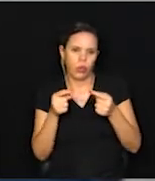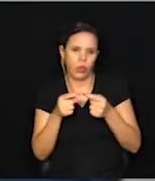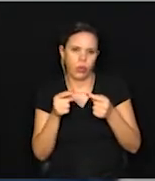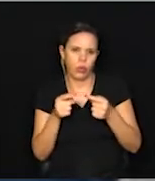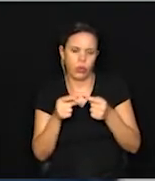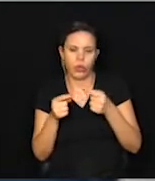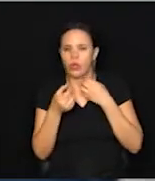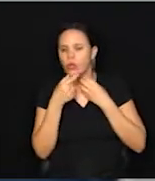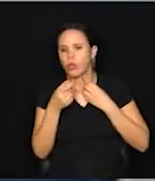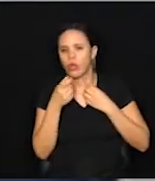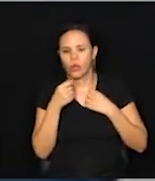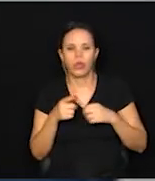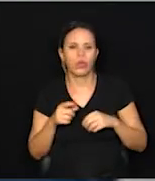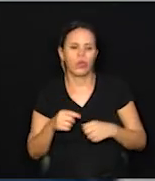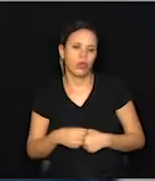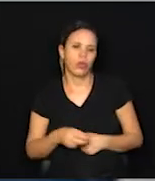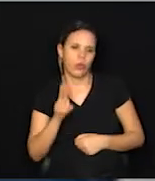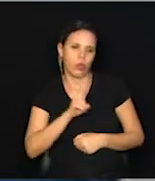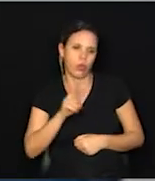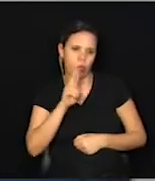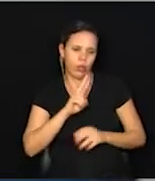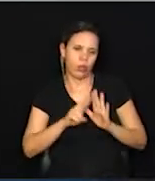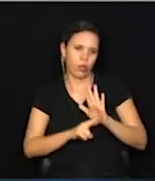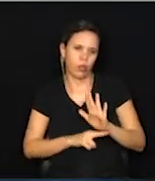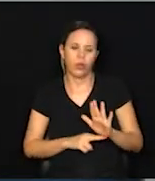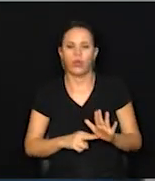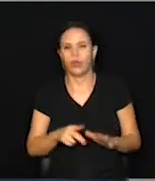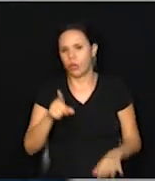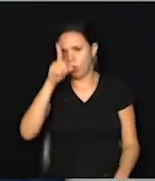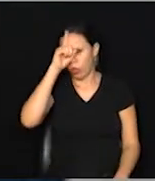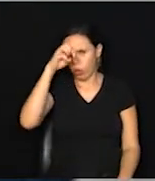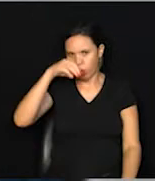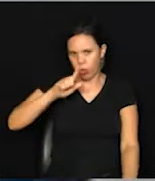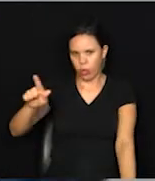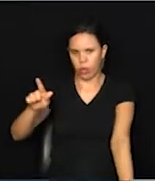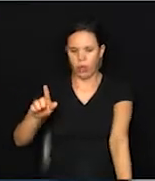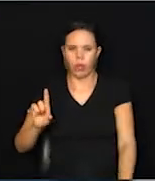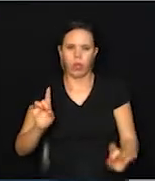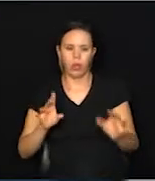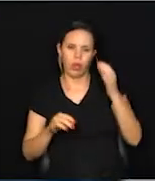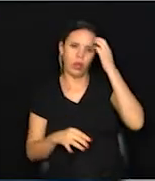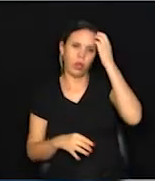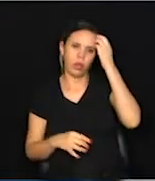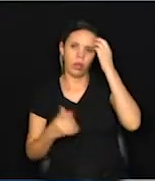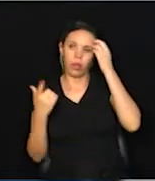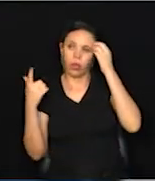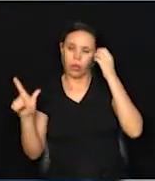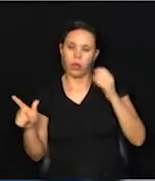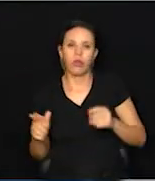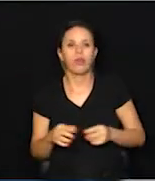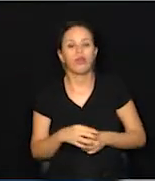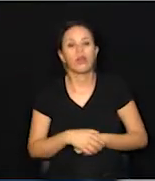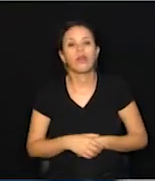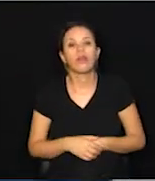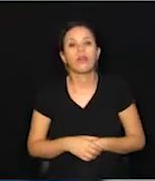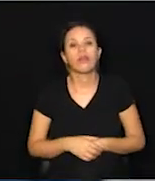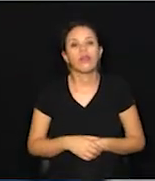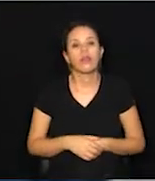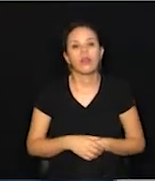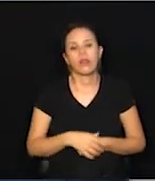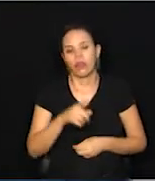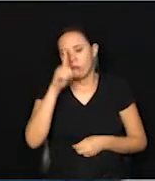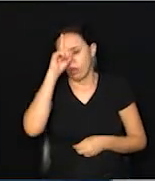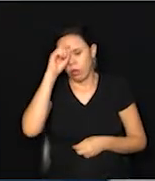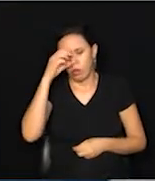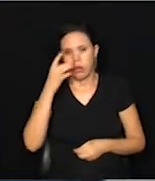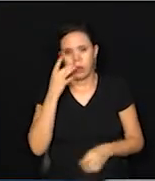medicações. Começamos a usar um protocolo para o Mário Gatti Hospital especificamente e outro para o Hospital Ouro